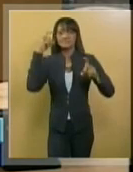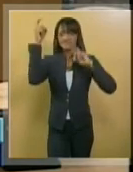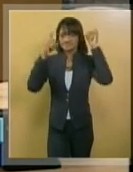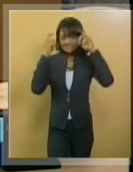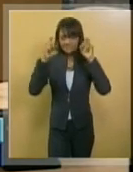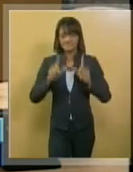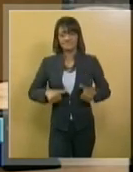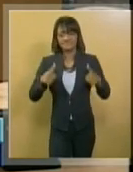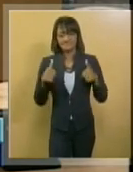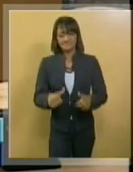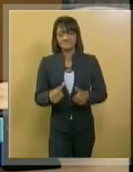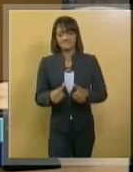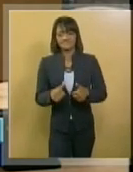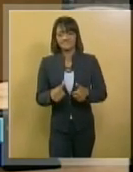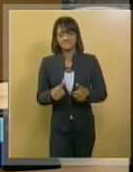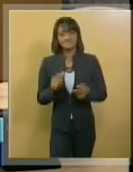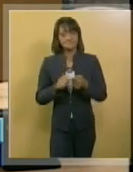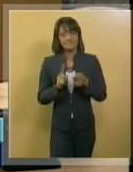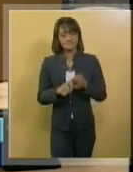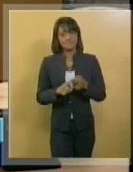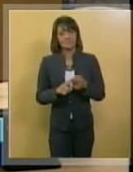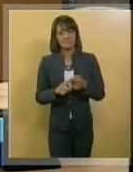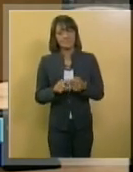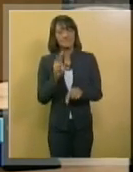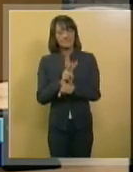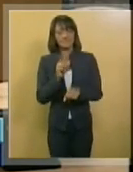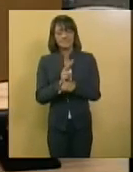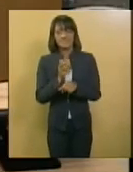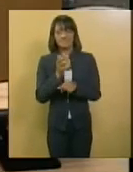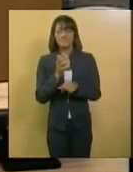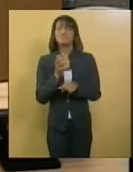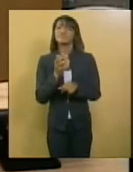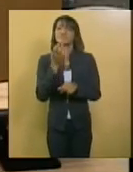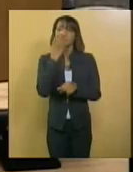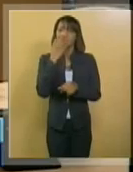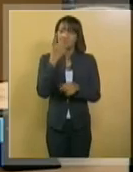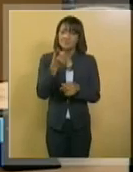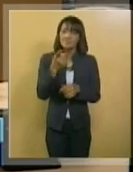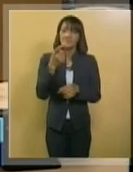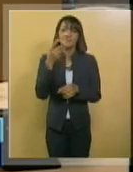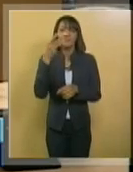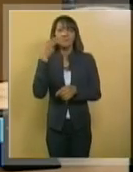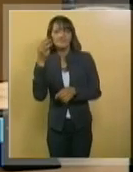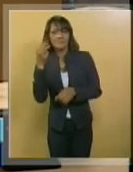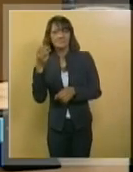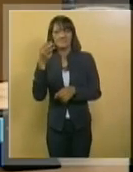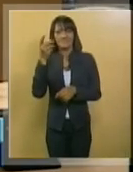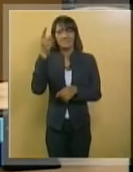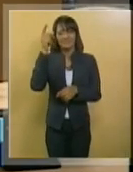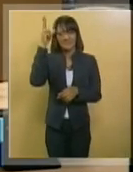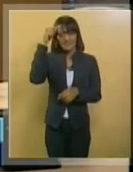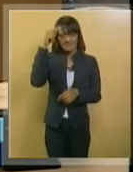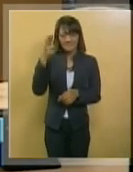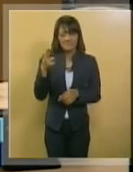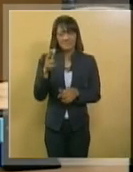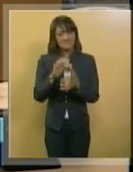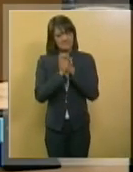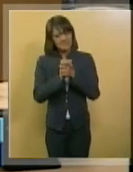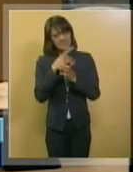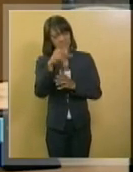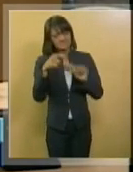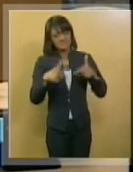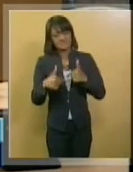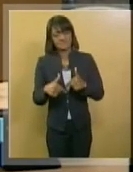sua luta, a sua batalha em relação à defesa dos animais. Parabéns, Nazaré, pelo seu trabalho. Tivemos a oportunidade, durante o ano que estive